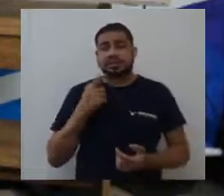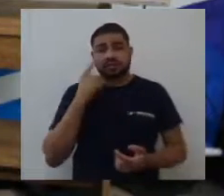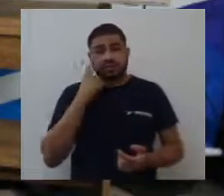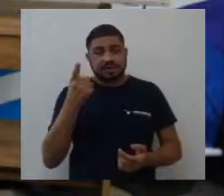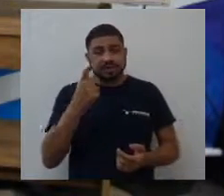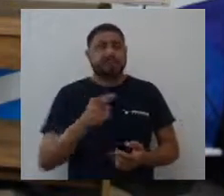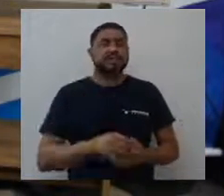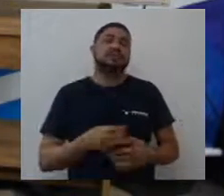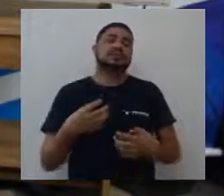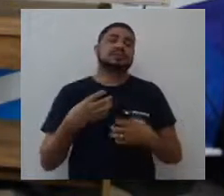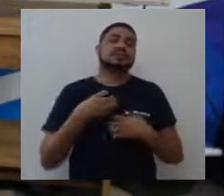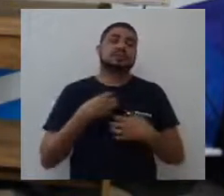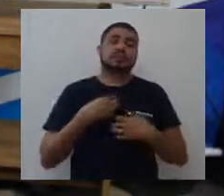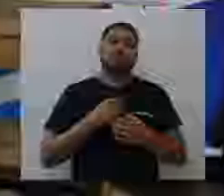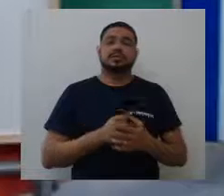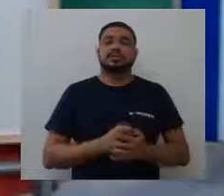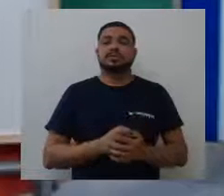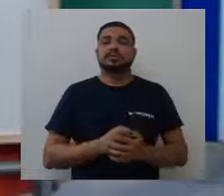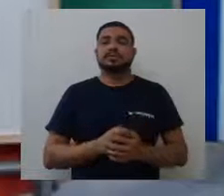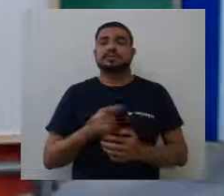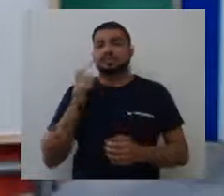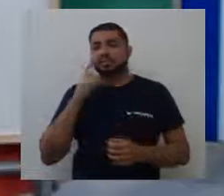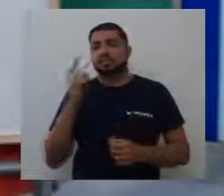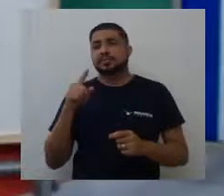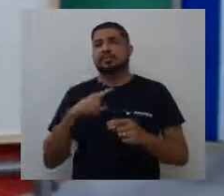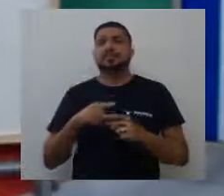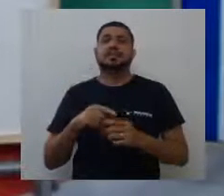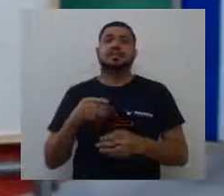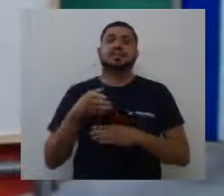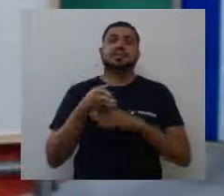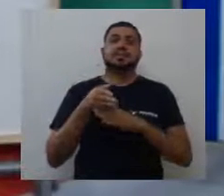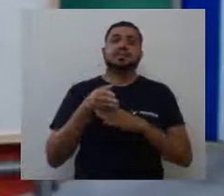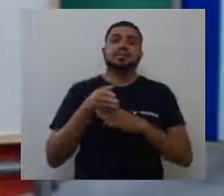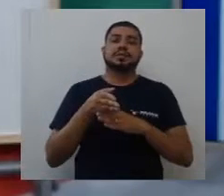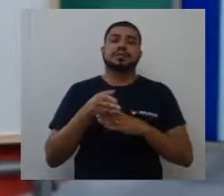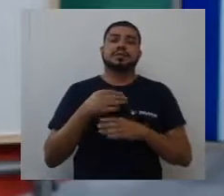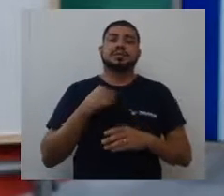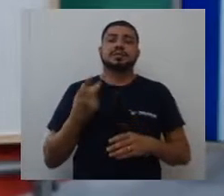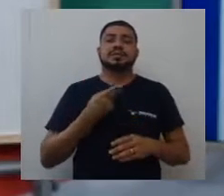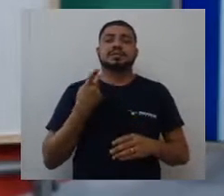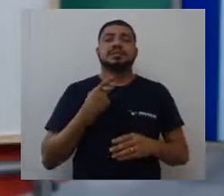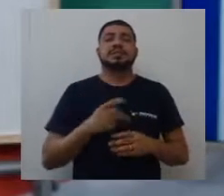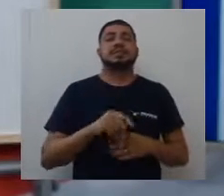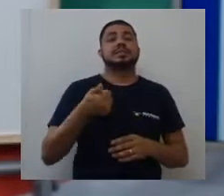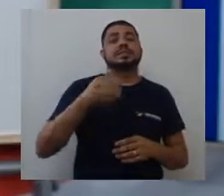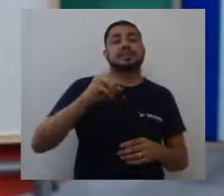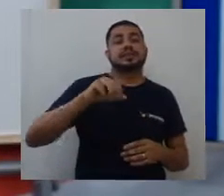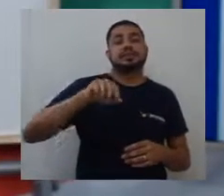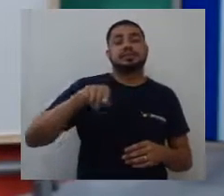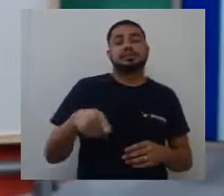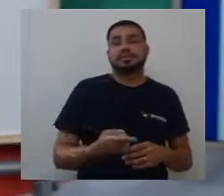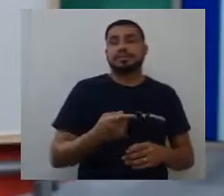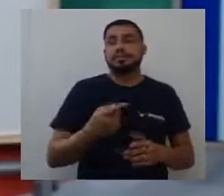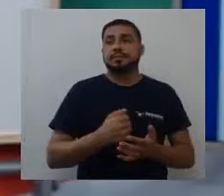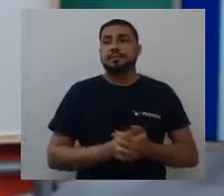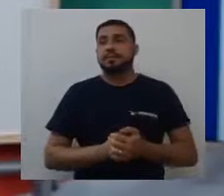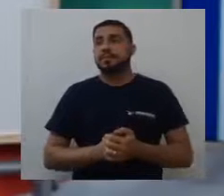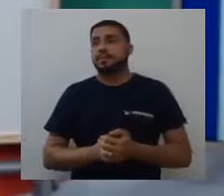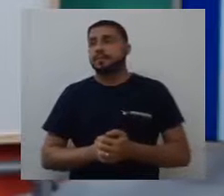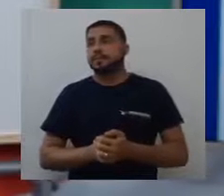encontrar comigo o resultado. Conta para essa câmera aqui, por favor, Vitor. Olha, eu digo que 10 mil